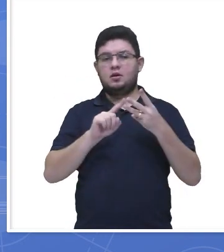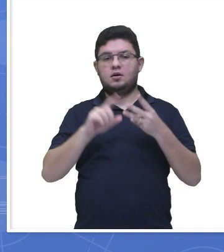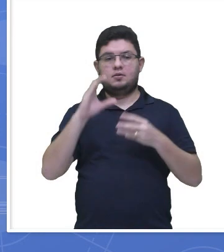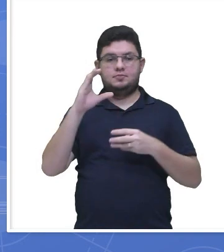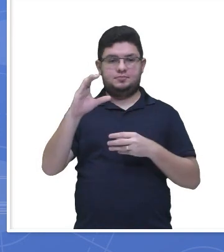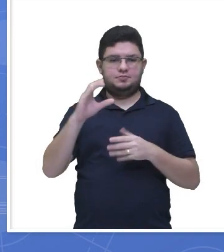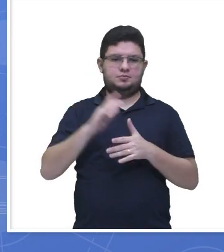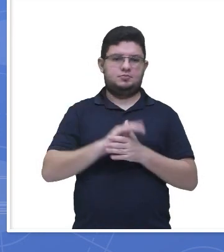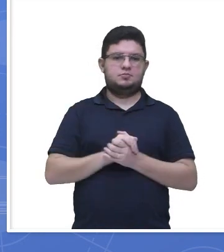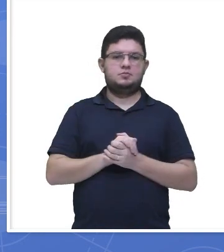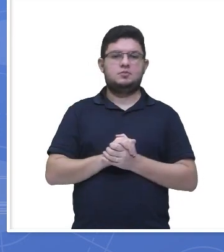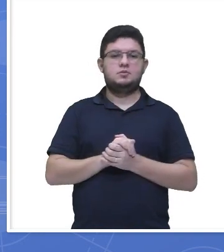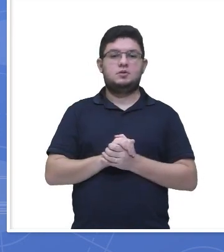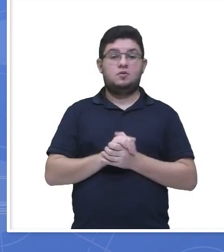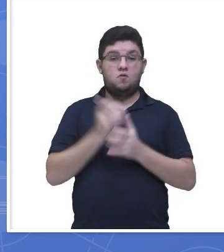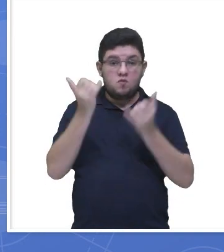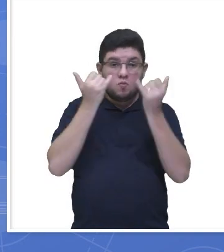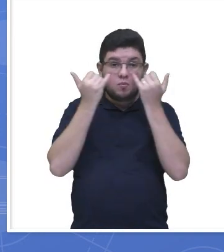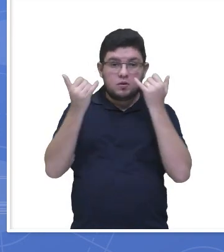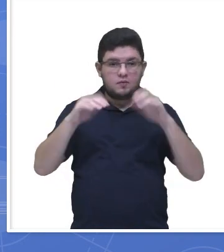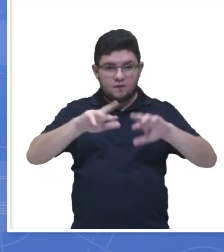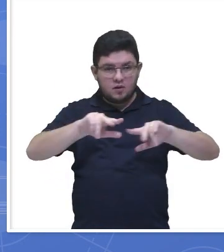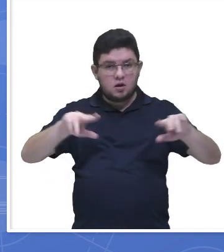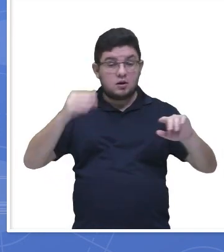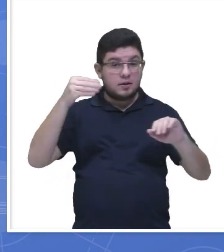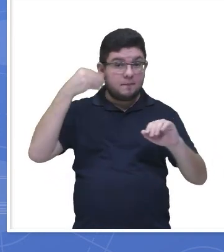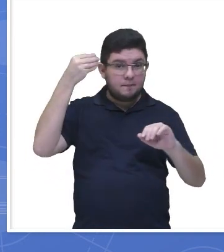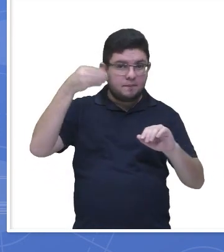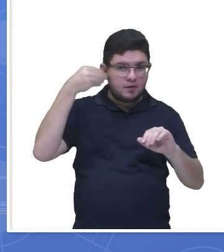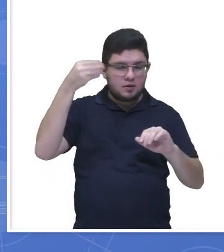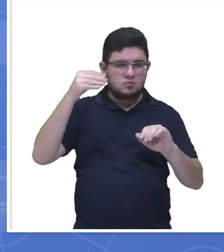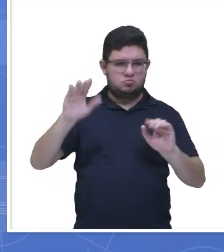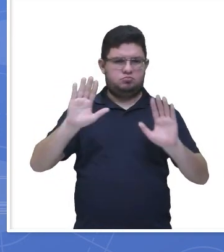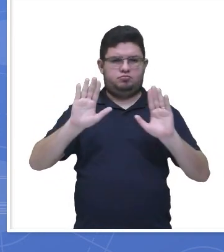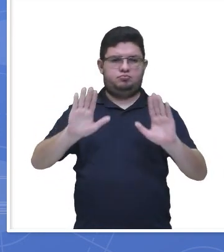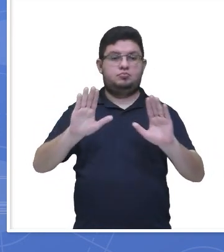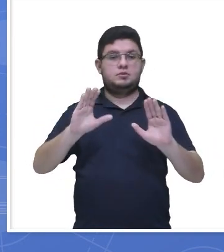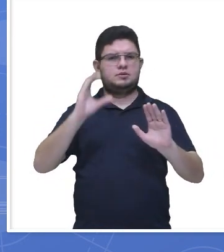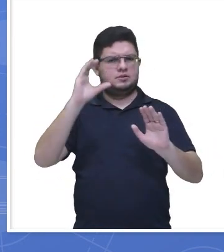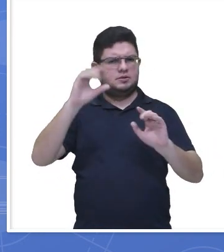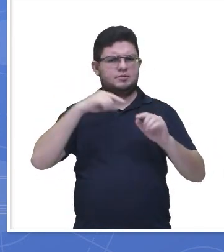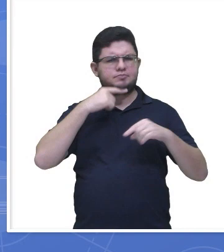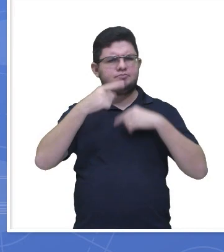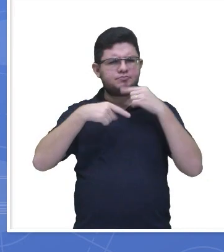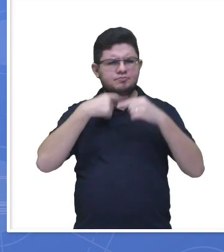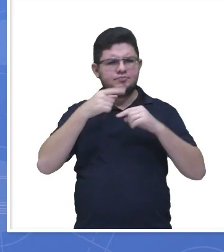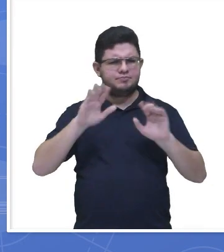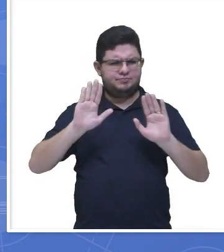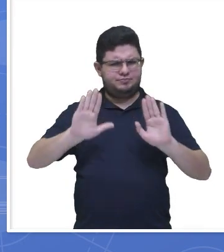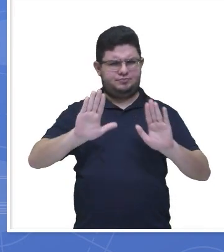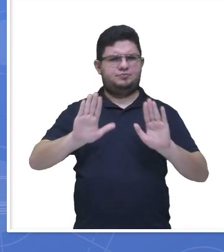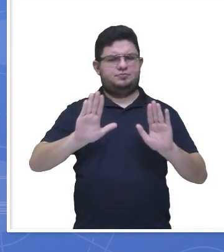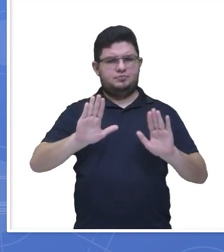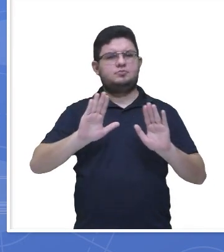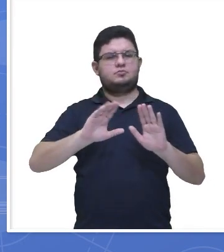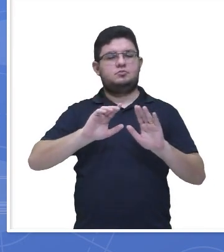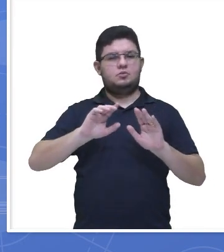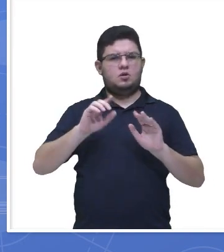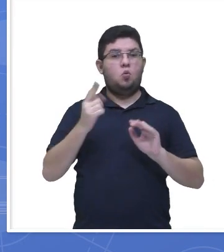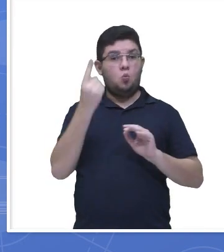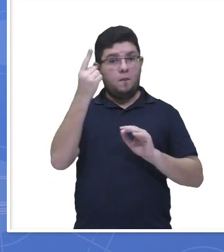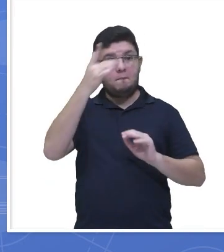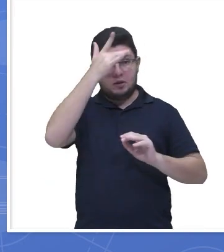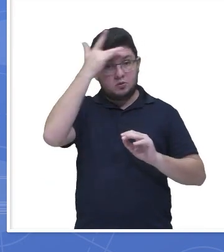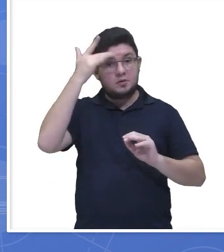são dados empíricos espontâneos da nossa experiência, eu vou deixar a duvidazinha aqui, né? Eu vou deixar a duvidazinha porque alguém respondeu